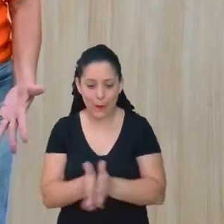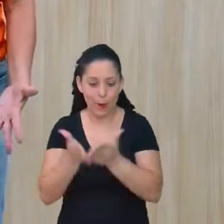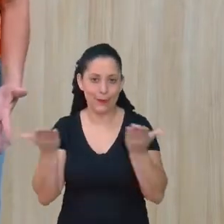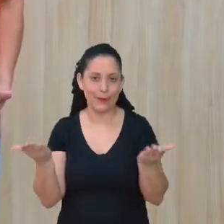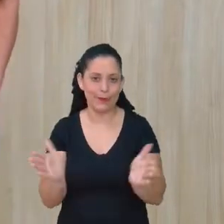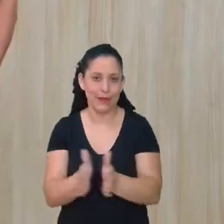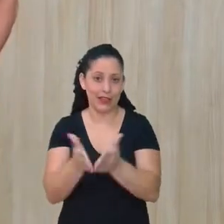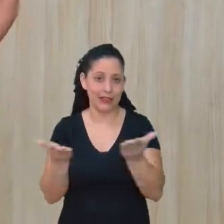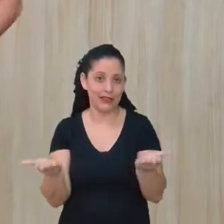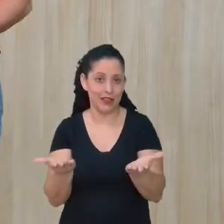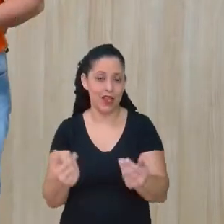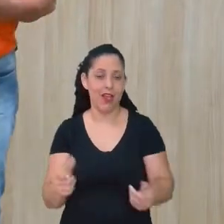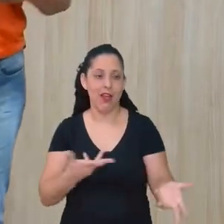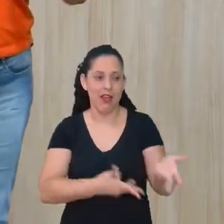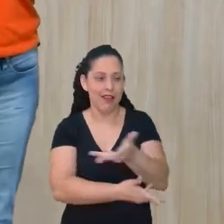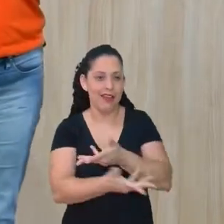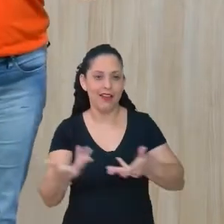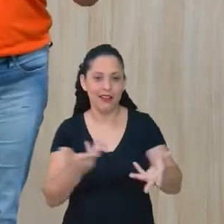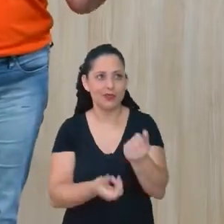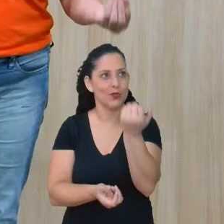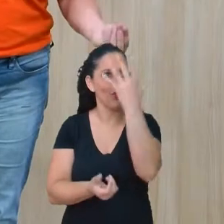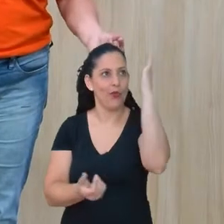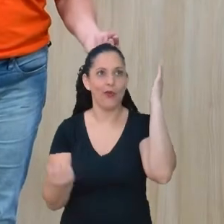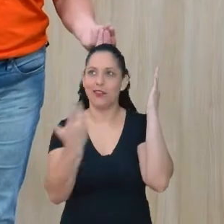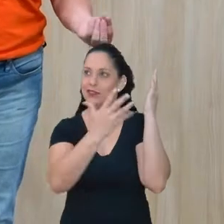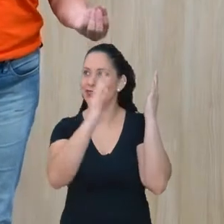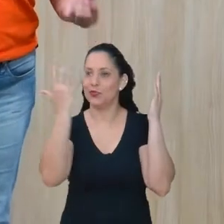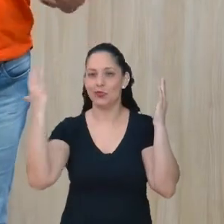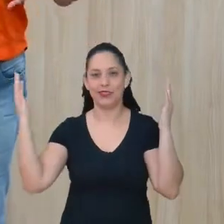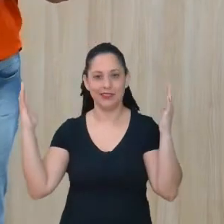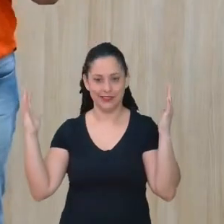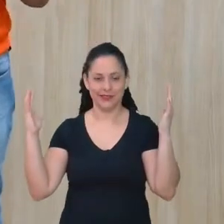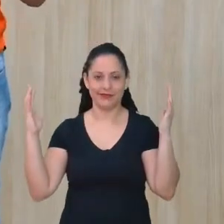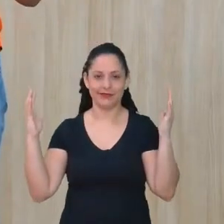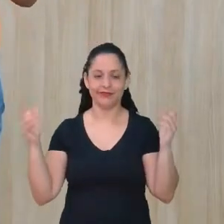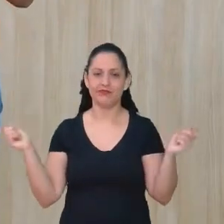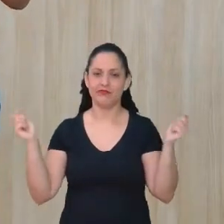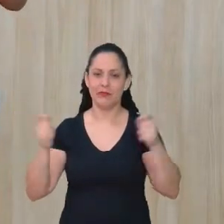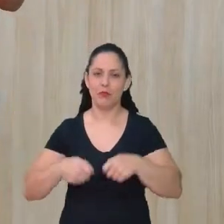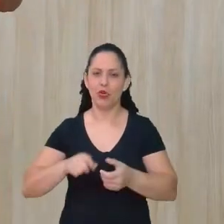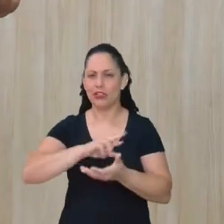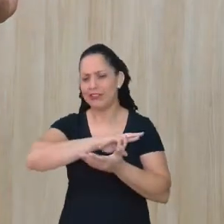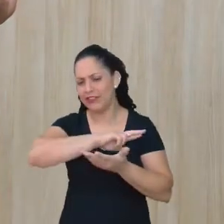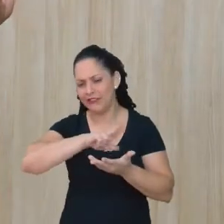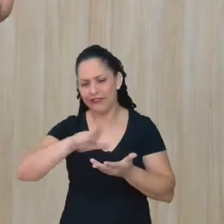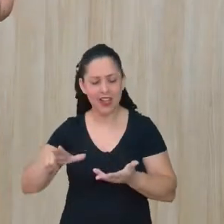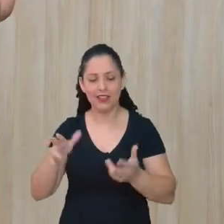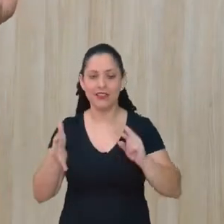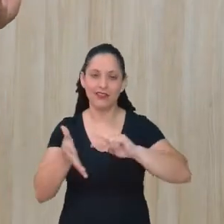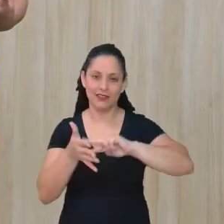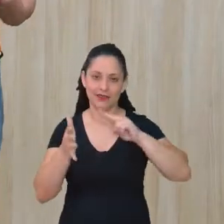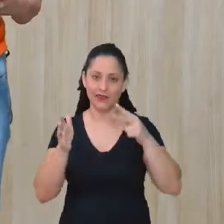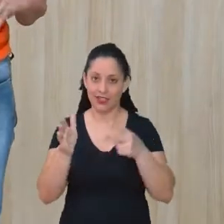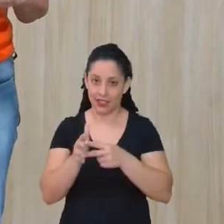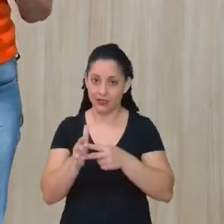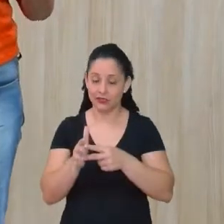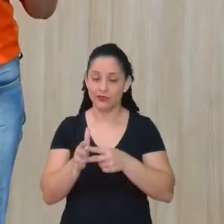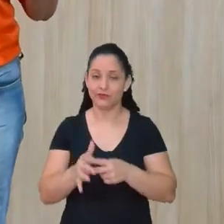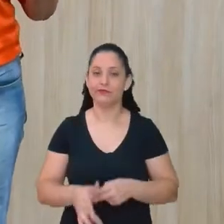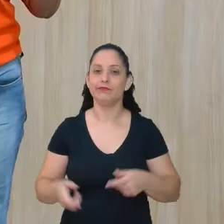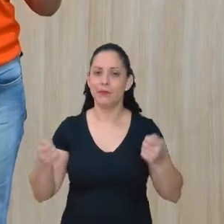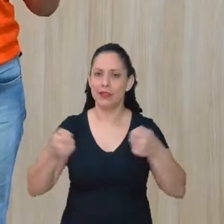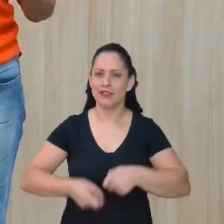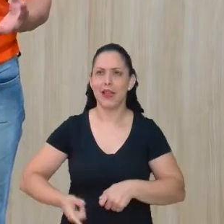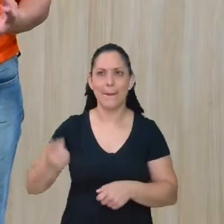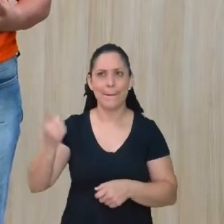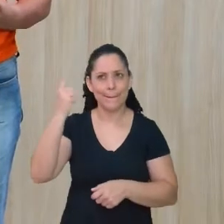miséria. Com a natureza. Exatamente, de ligação com a natureza. Pode ter vários significados, tá? A gente precisa repensar